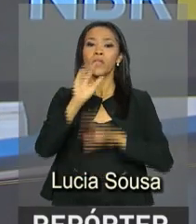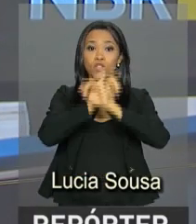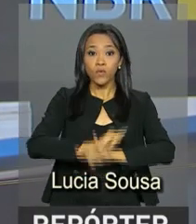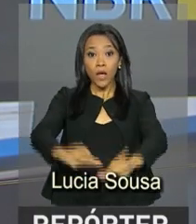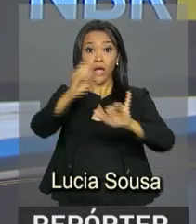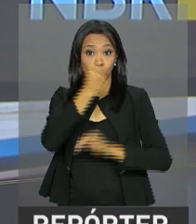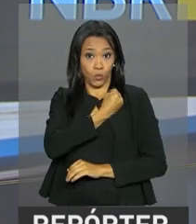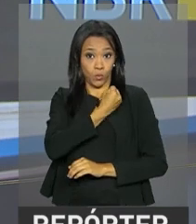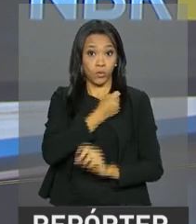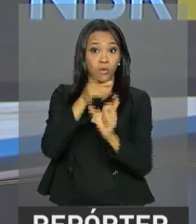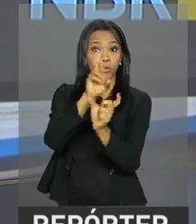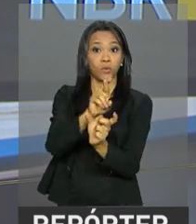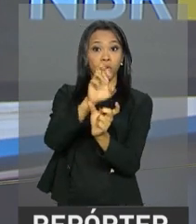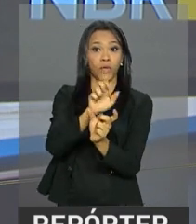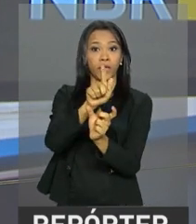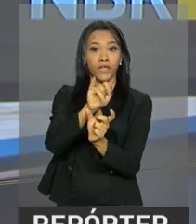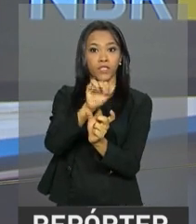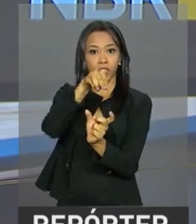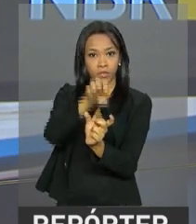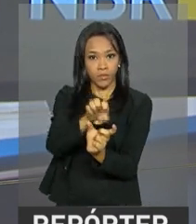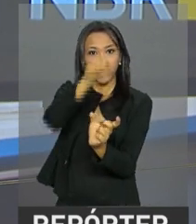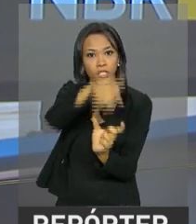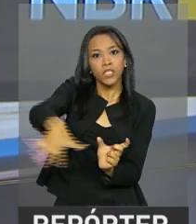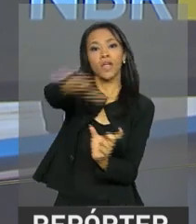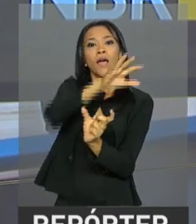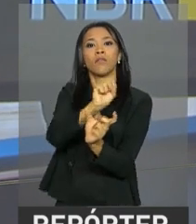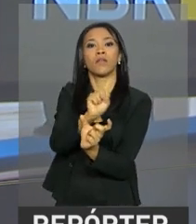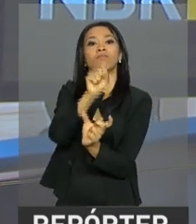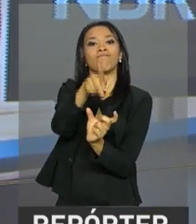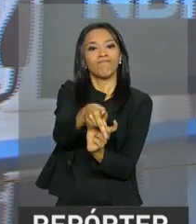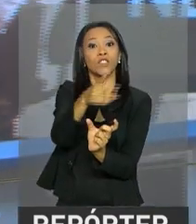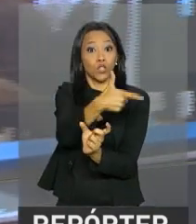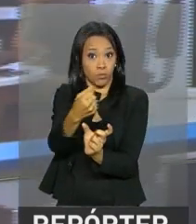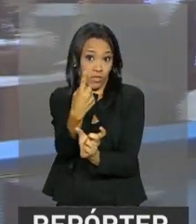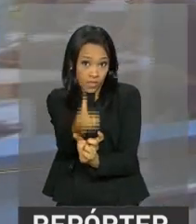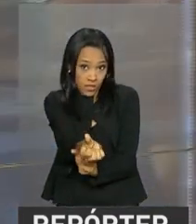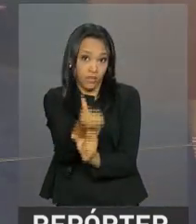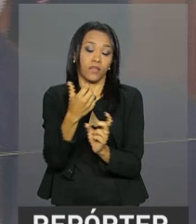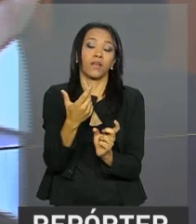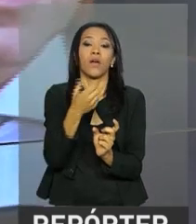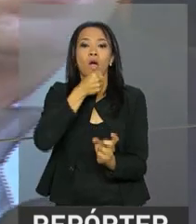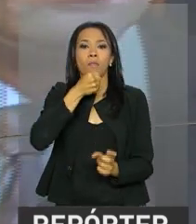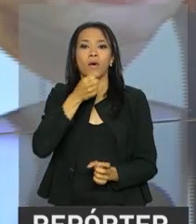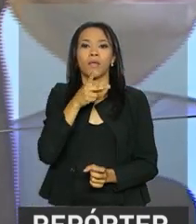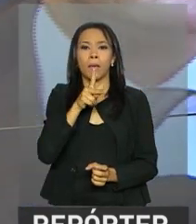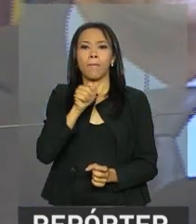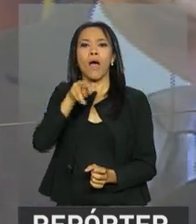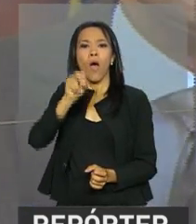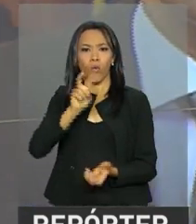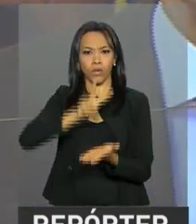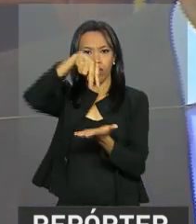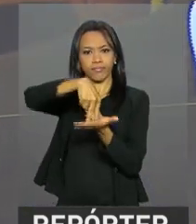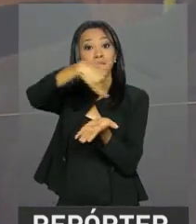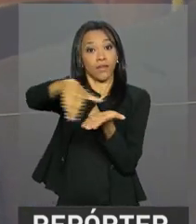regime geral da previdência social de 2016 o repórter paulo la sálvia está na secretaria de previdência e traz os